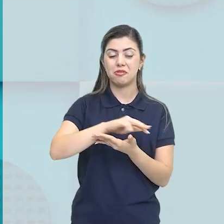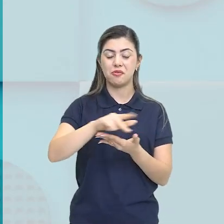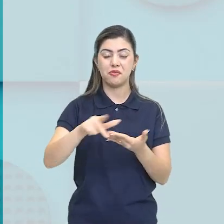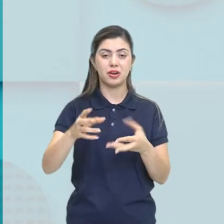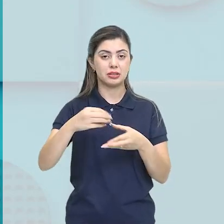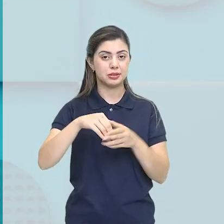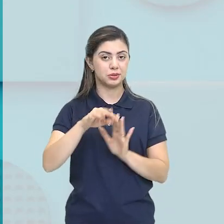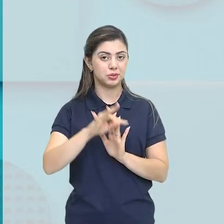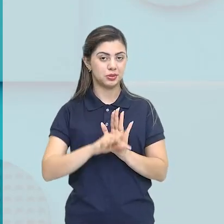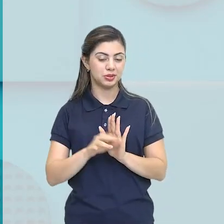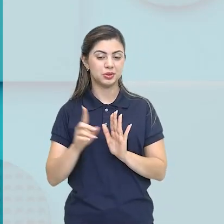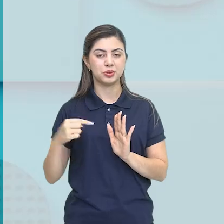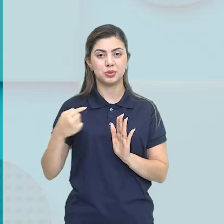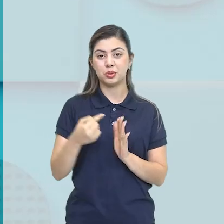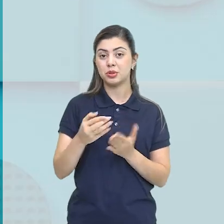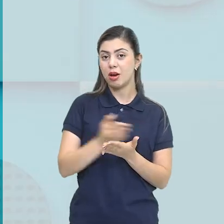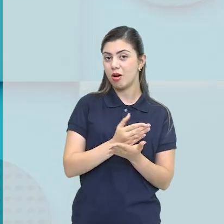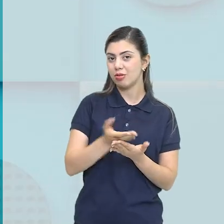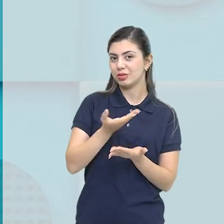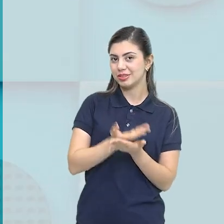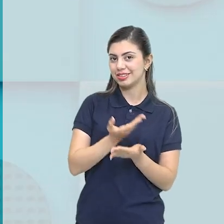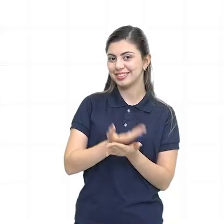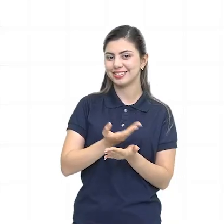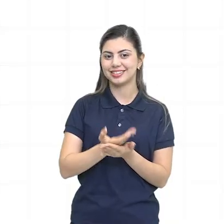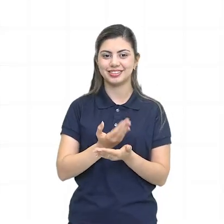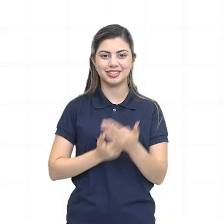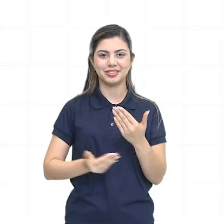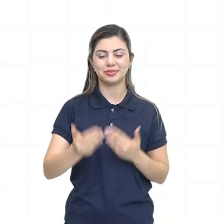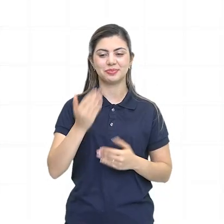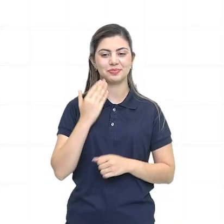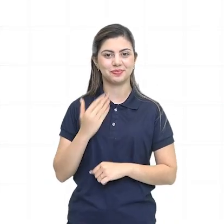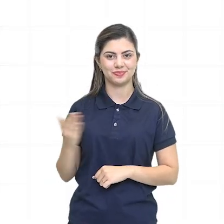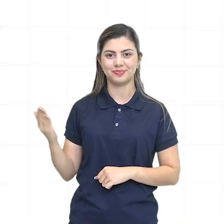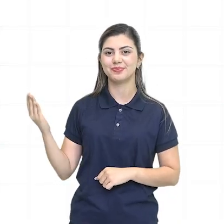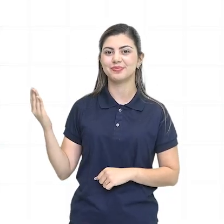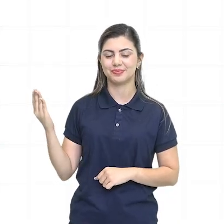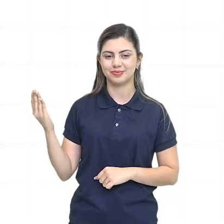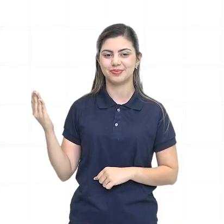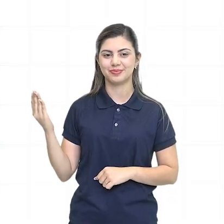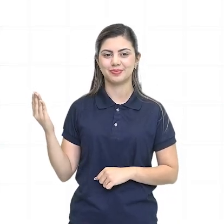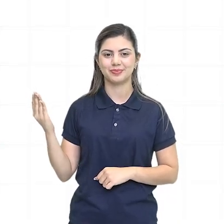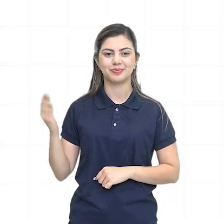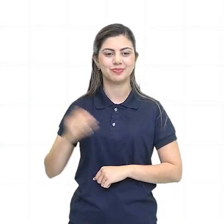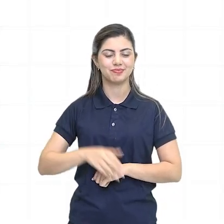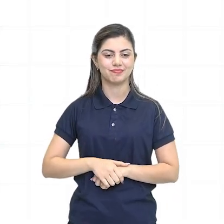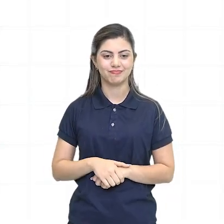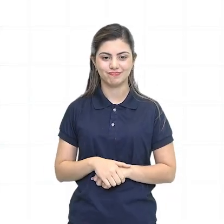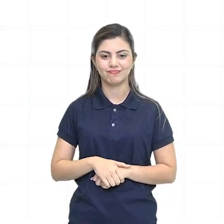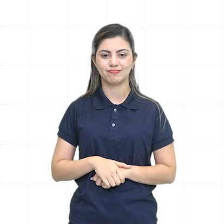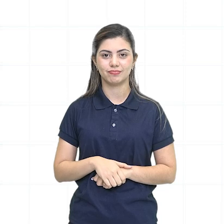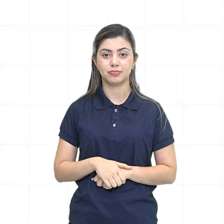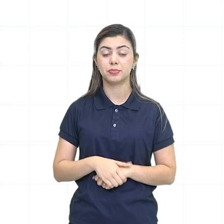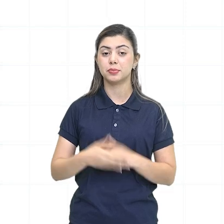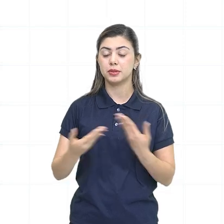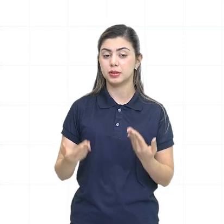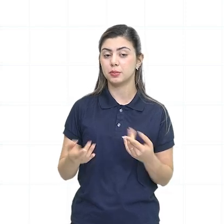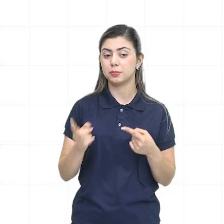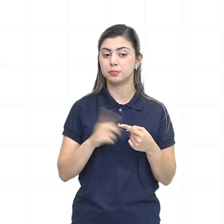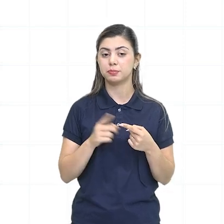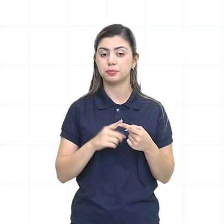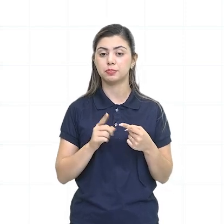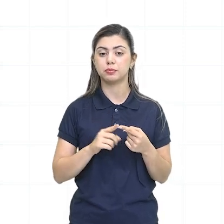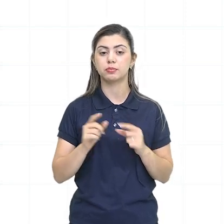texto e a gente vai conhecer algumas delas. Então, vamos para a dona vírgula. Primeiro,